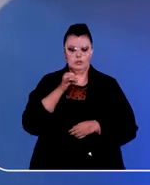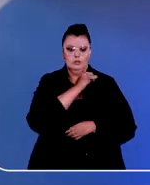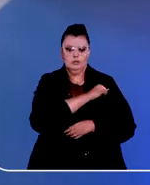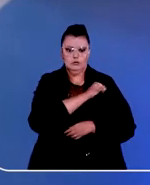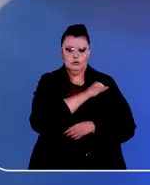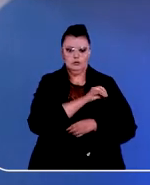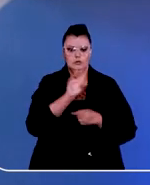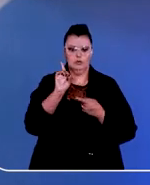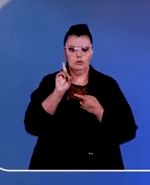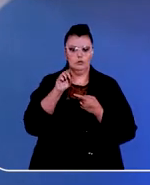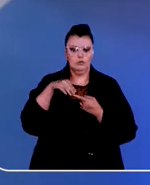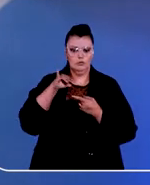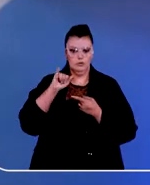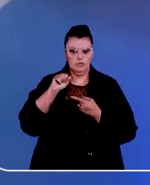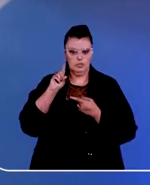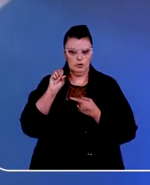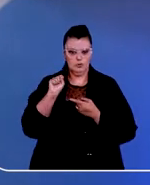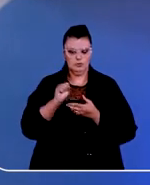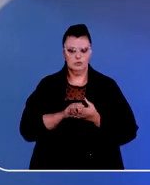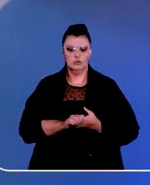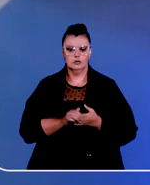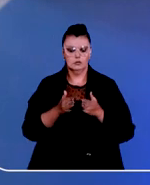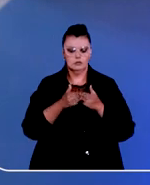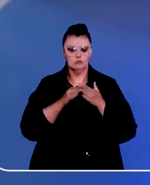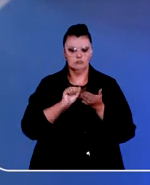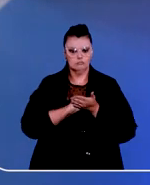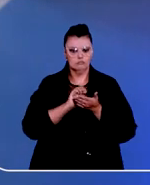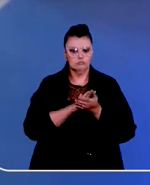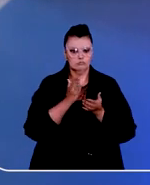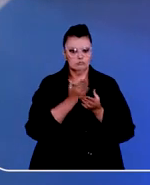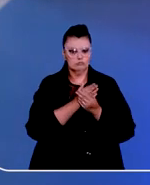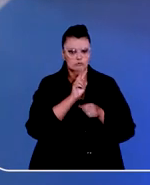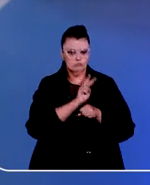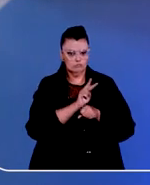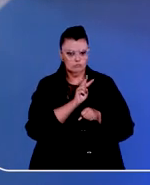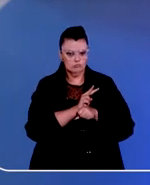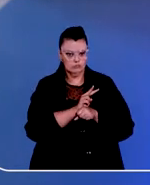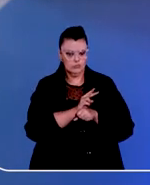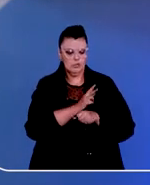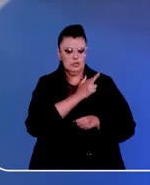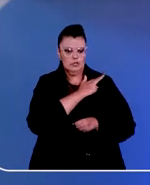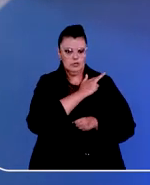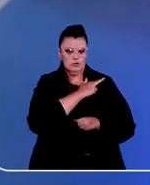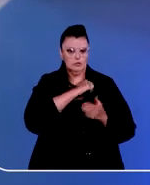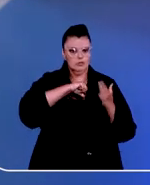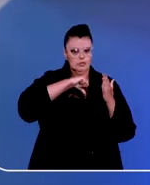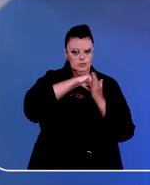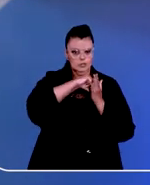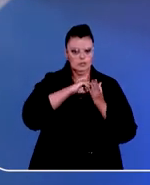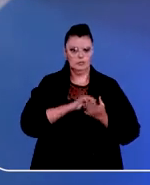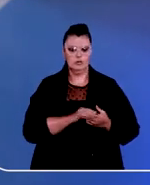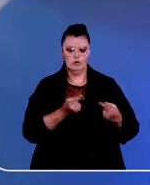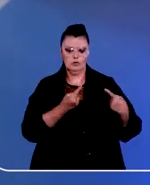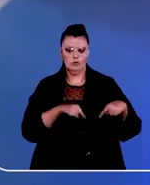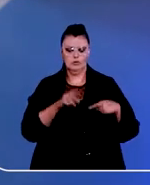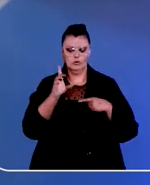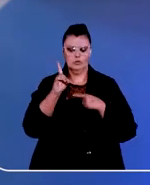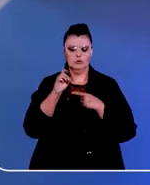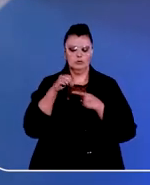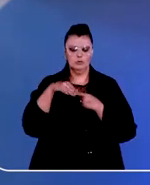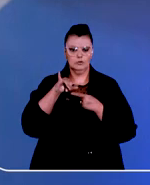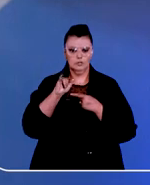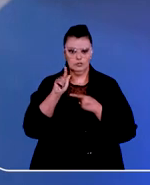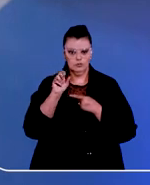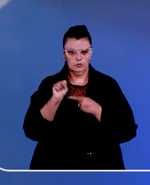analisar pedido de instauração de processo por crime de responsabilidade contra o Conselheiro do Tribunal de Contas do Rio de